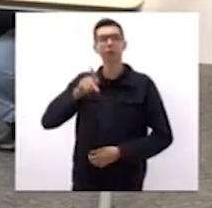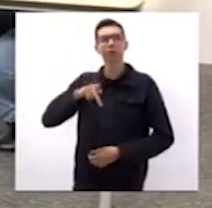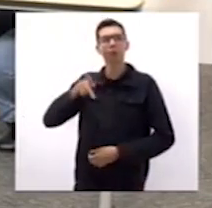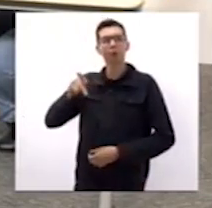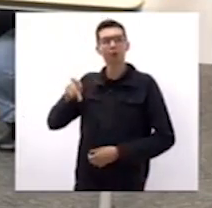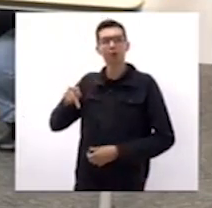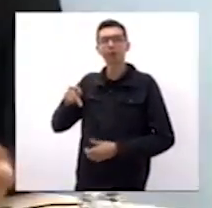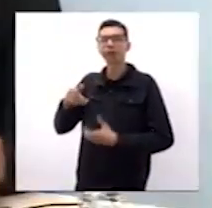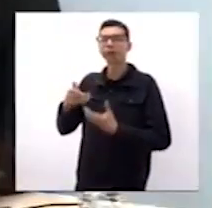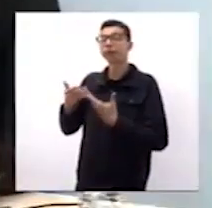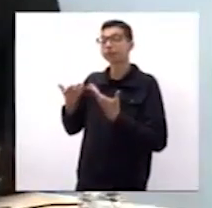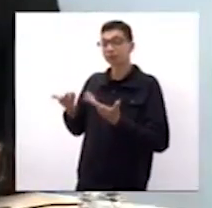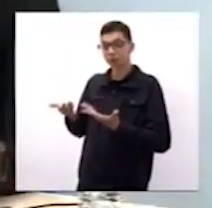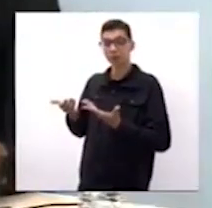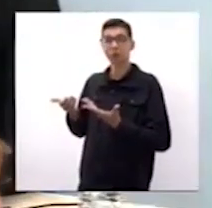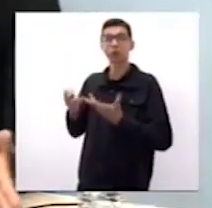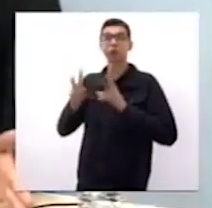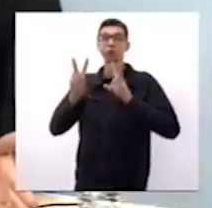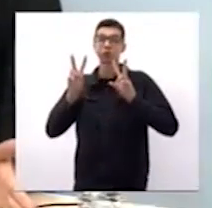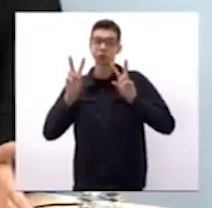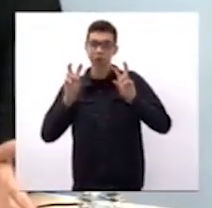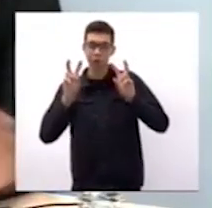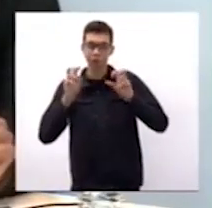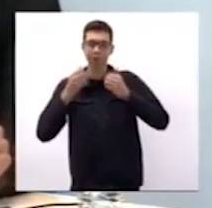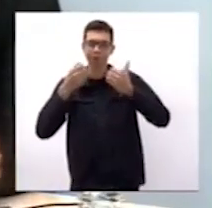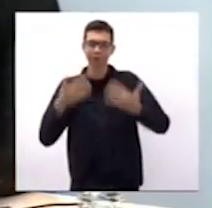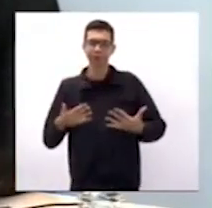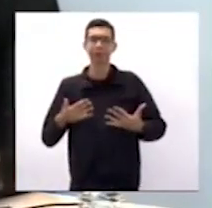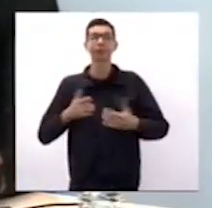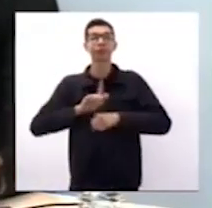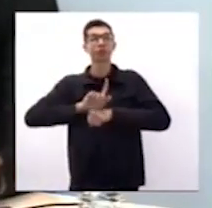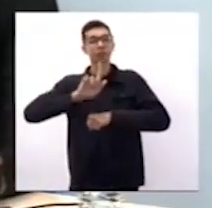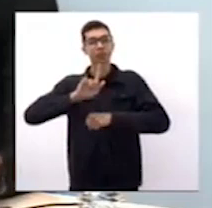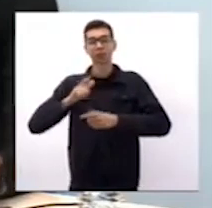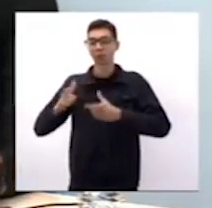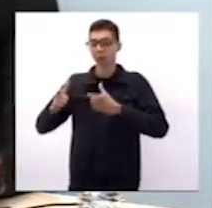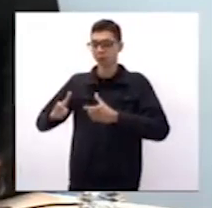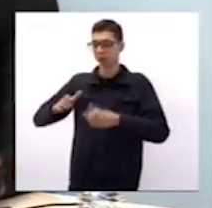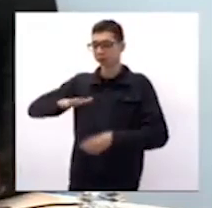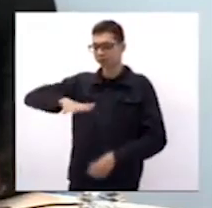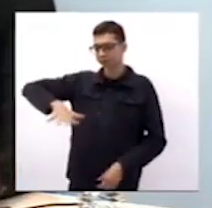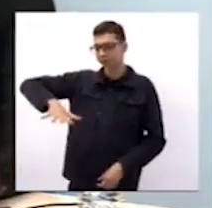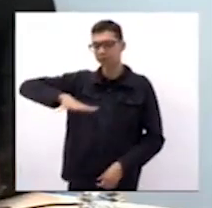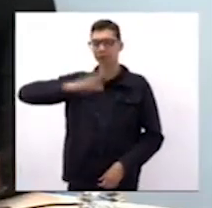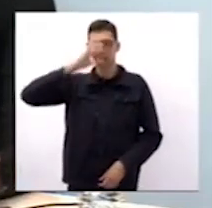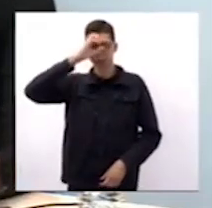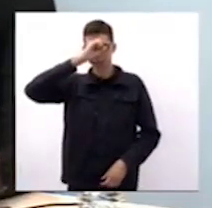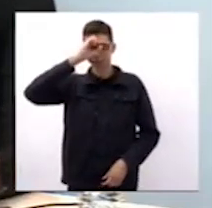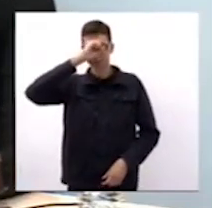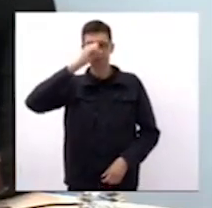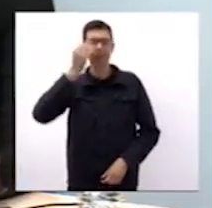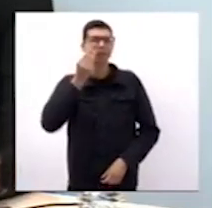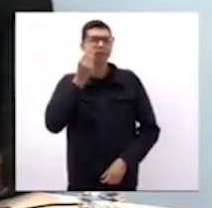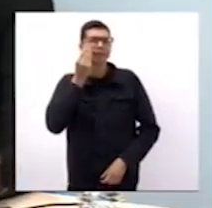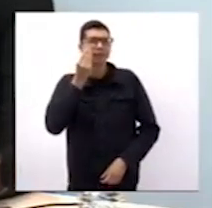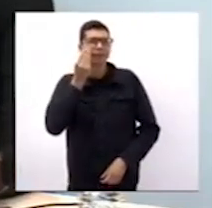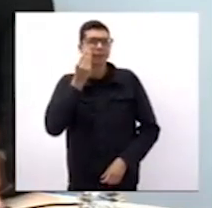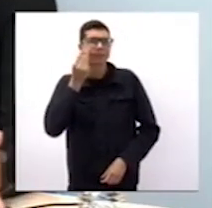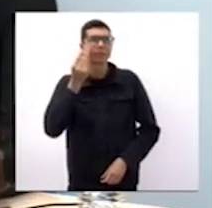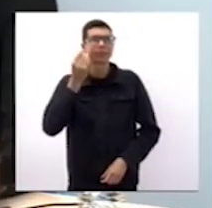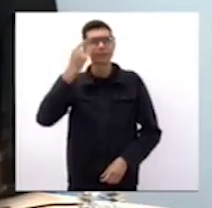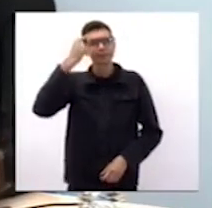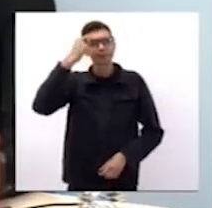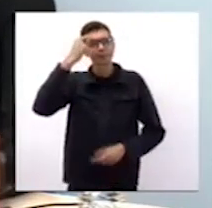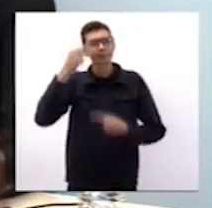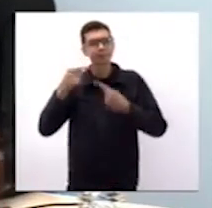reflexão da nossa pauta, que é a gestão dos espaços de aprendizagem, e a gente tenta fazer o link aí, a gente sempre entendeu